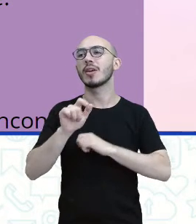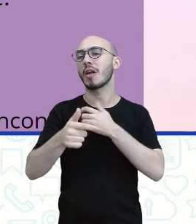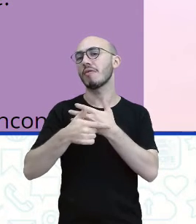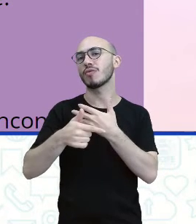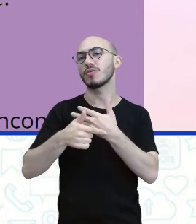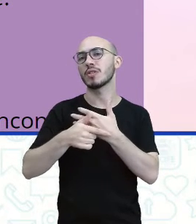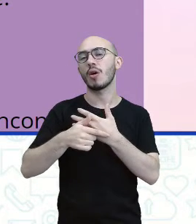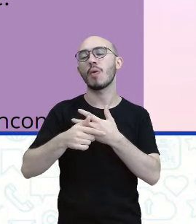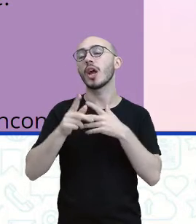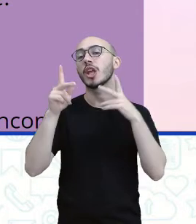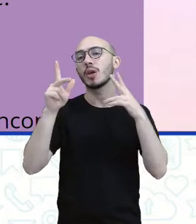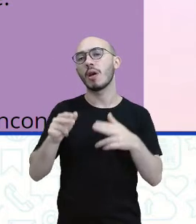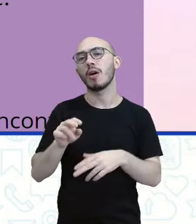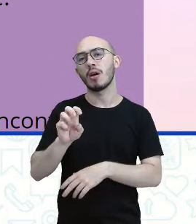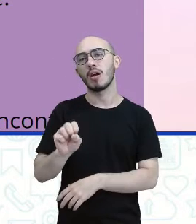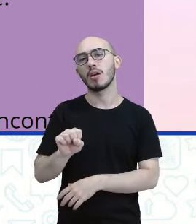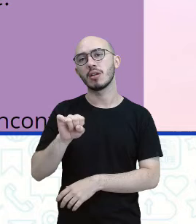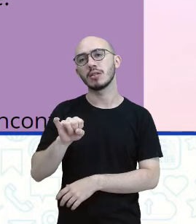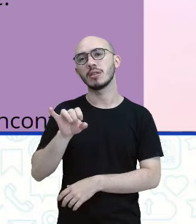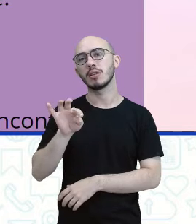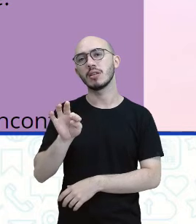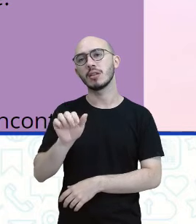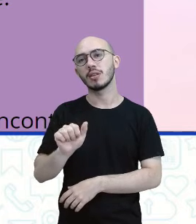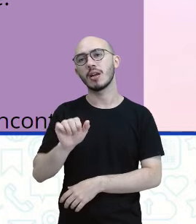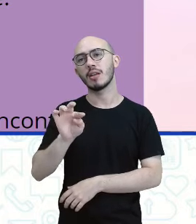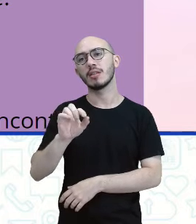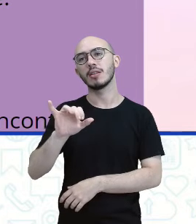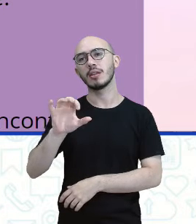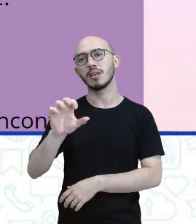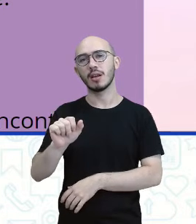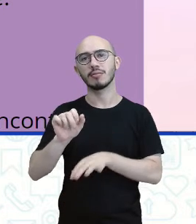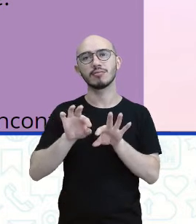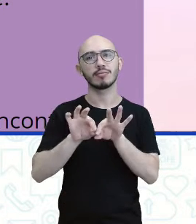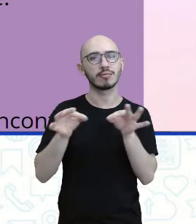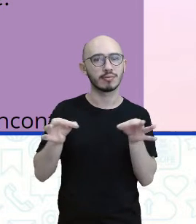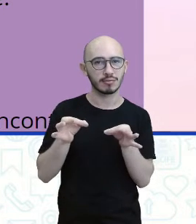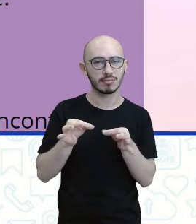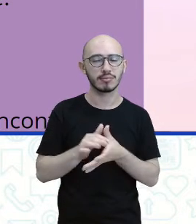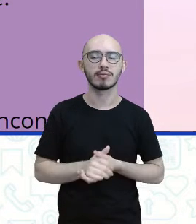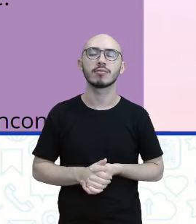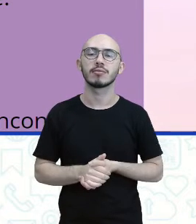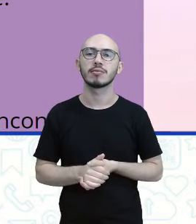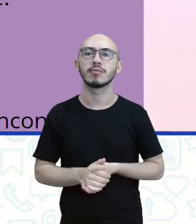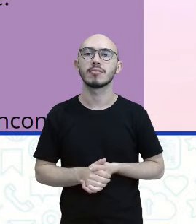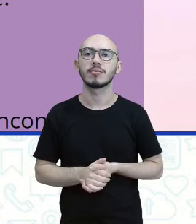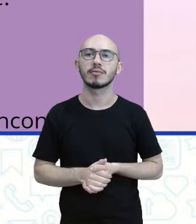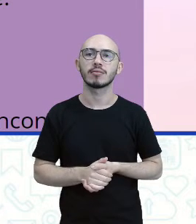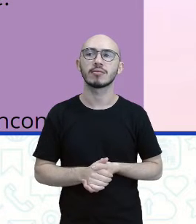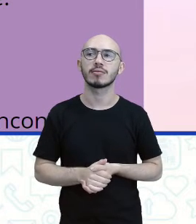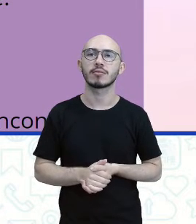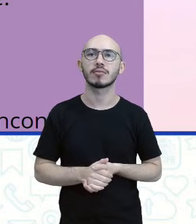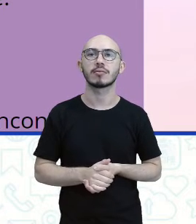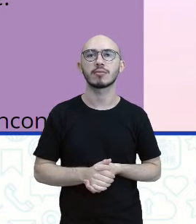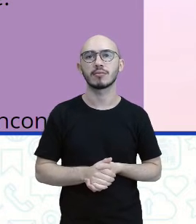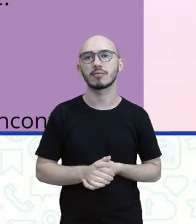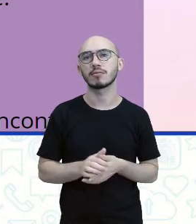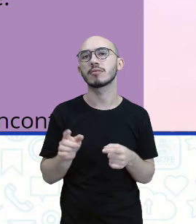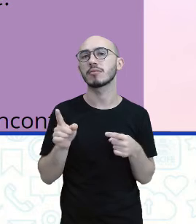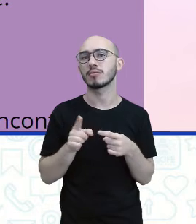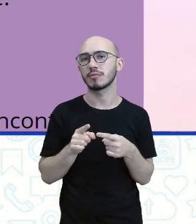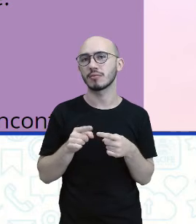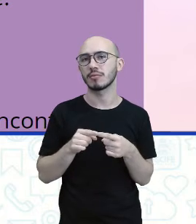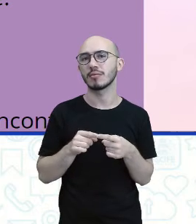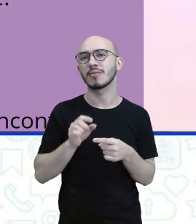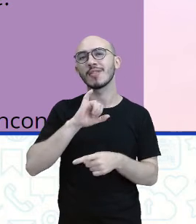função sintática. Então, ó, substantivos do sujeito composto. Então, ó, João, Maria, Lucas e